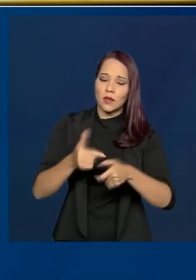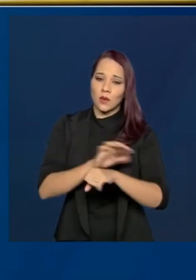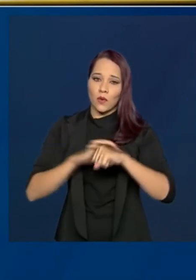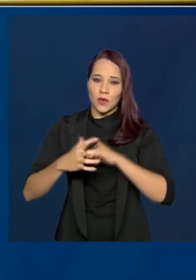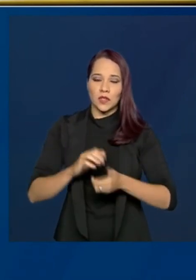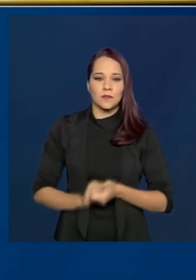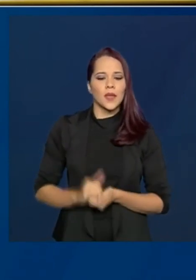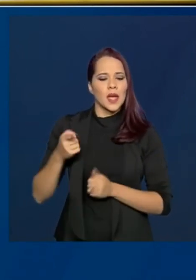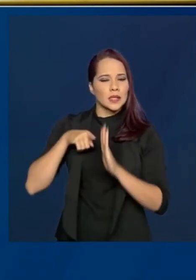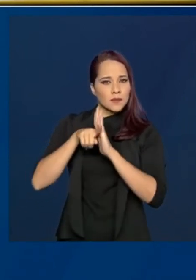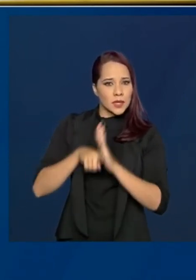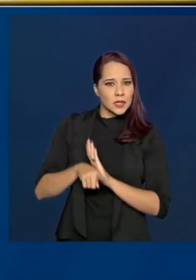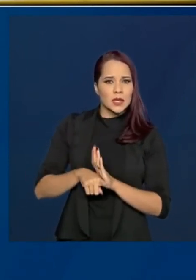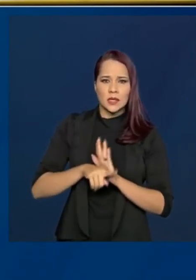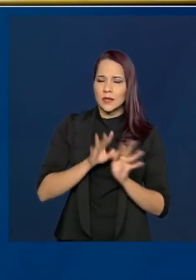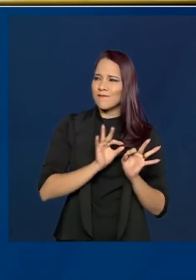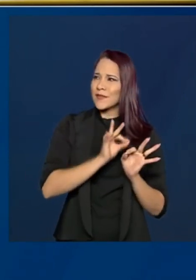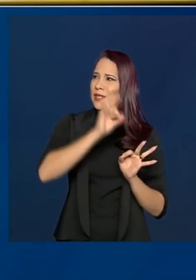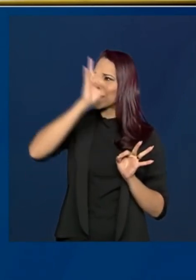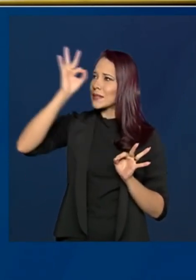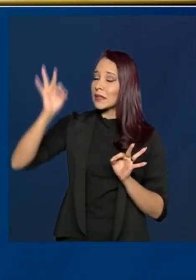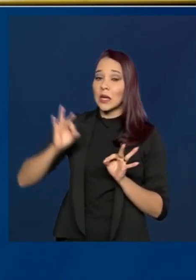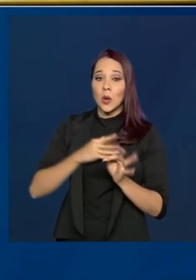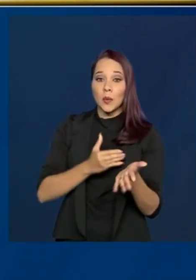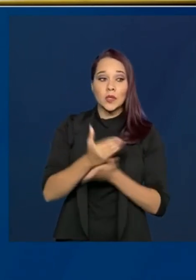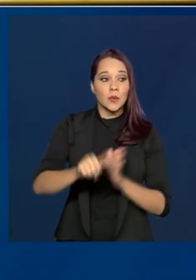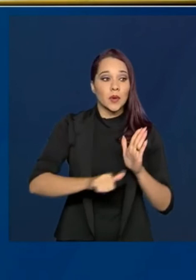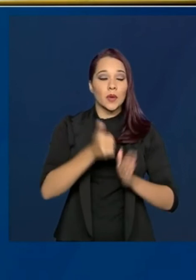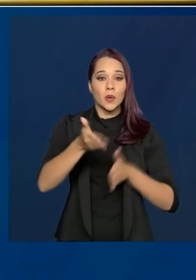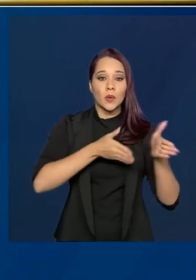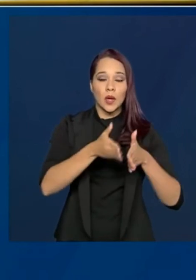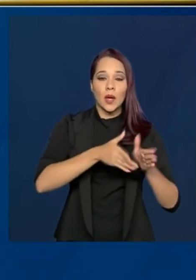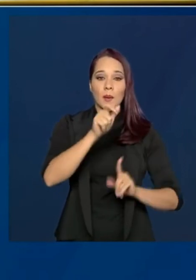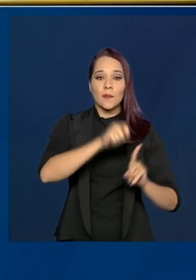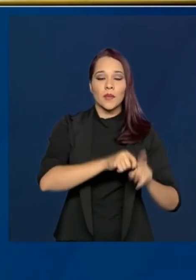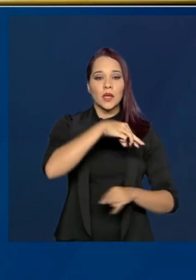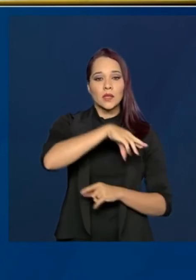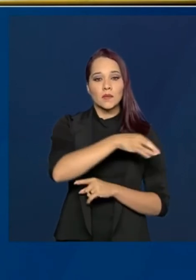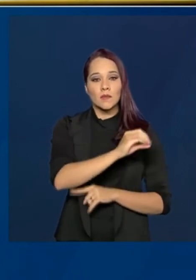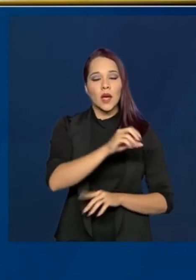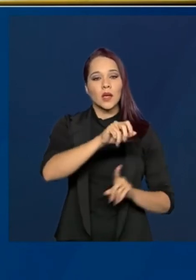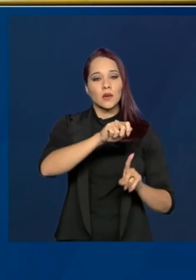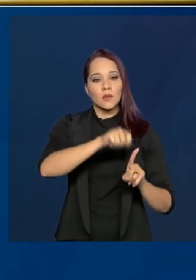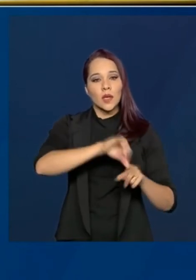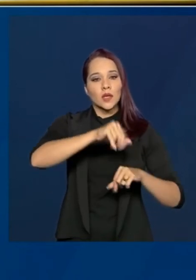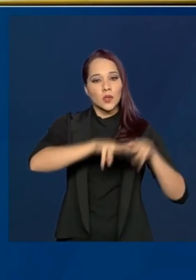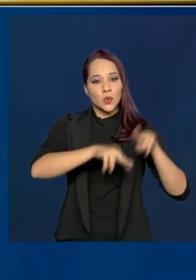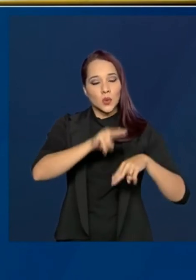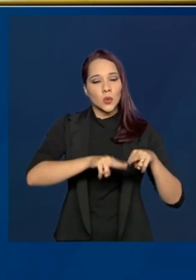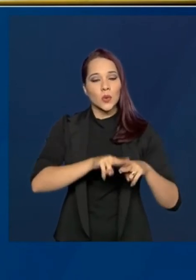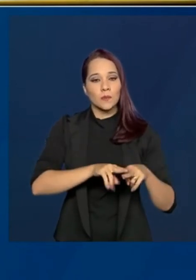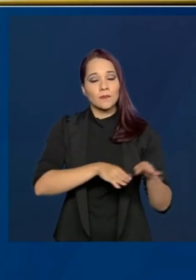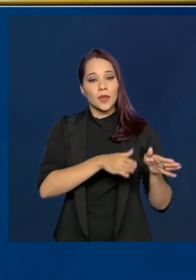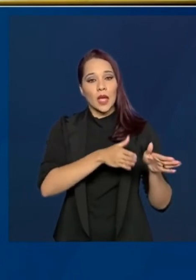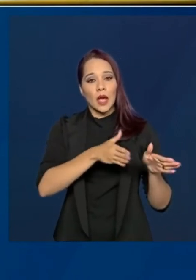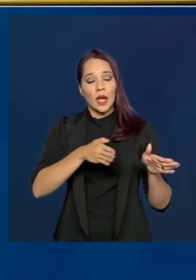Essa pesquisa ela é longitudinal, nós tivemos a primeira etapa dela realizada entre os meses de maio e junho de 2020, e nós